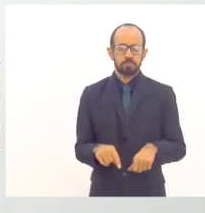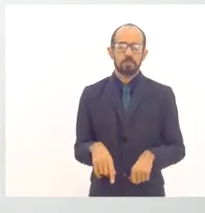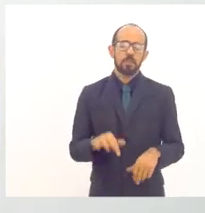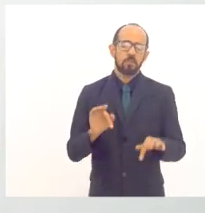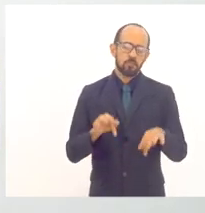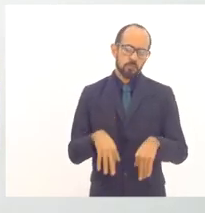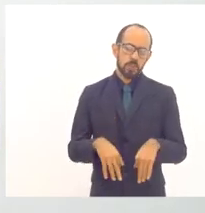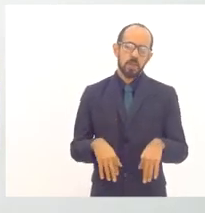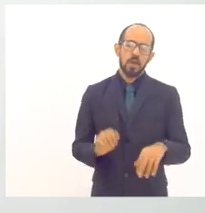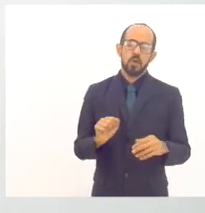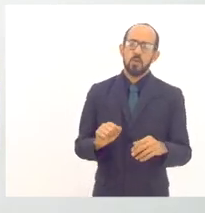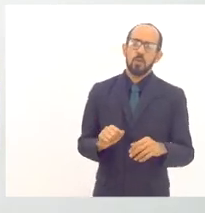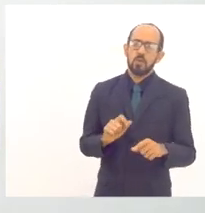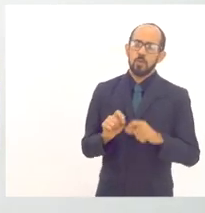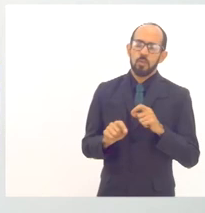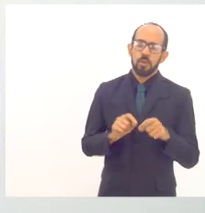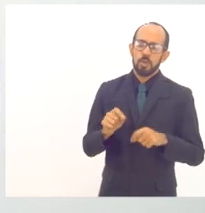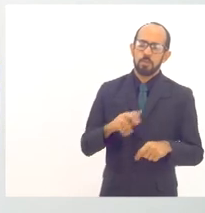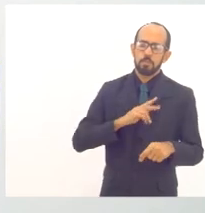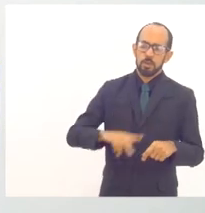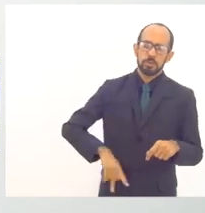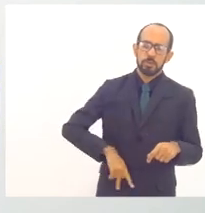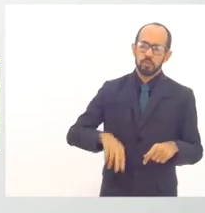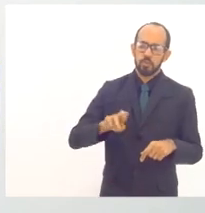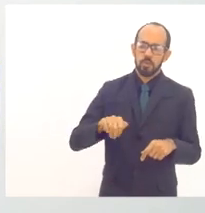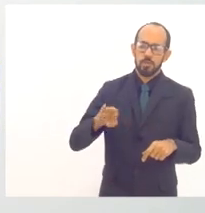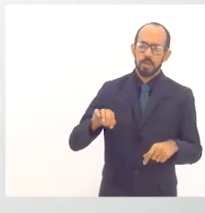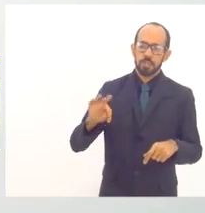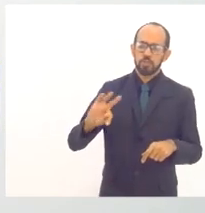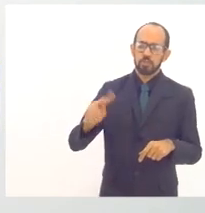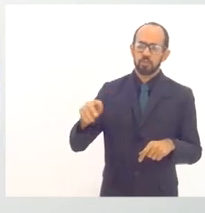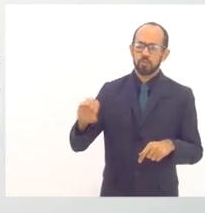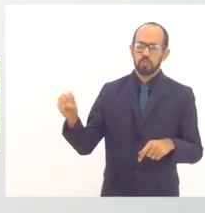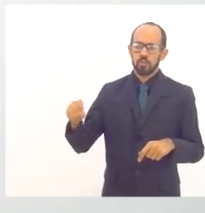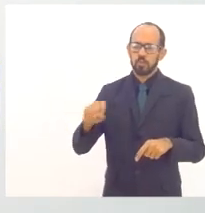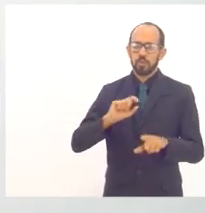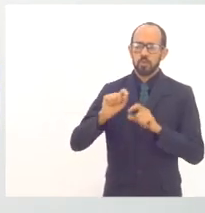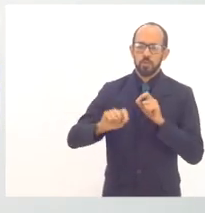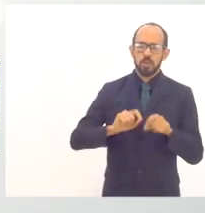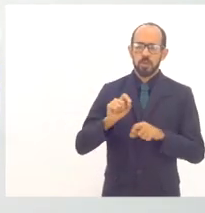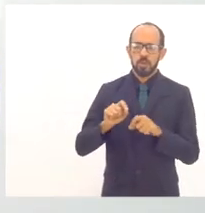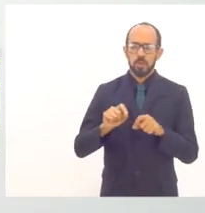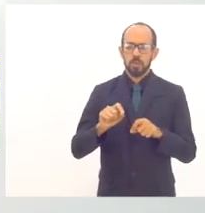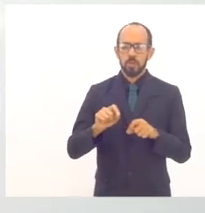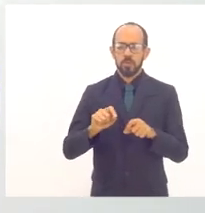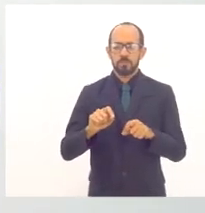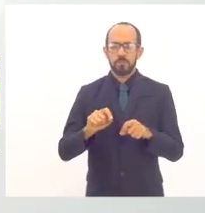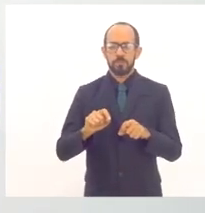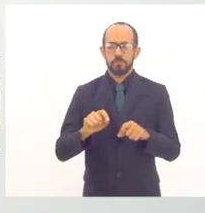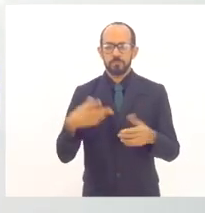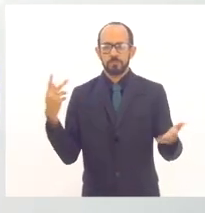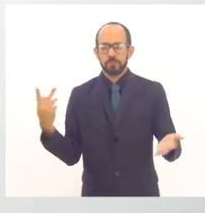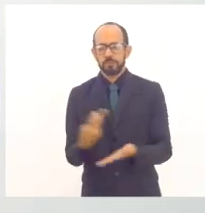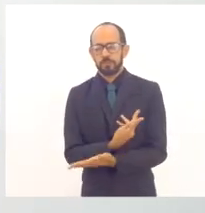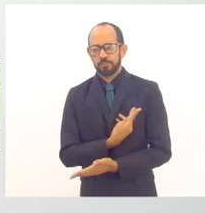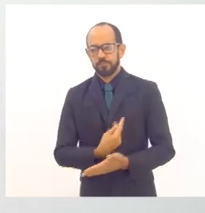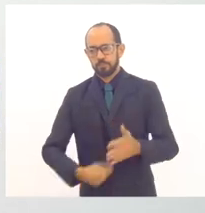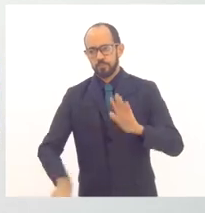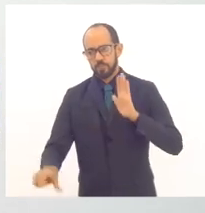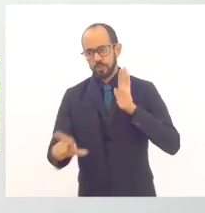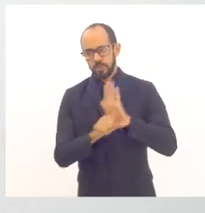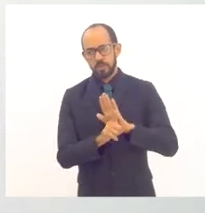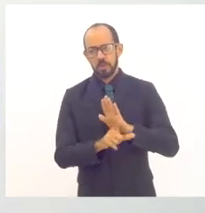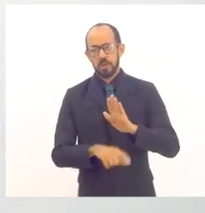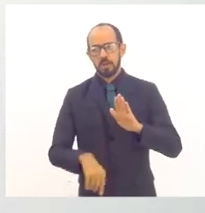também dirigida ao presidente Robertinho, que é o seguinte: o fato de uma lei ter passado